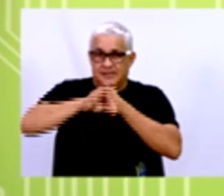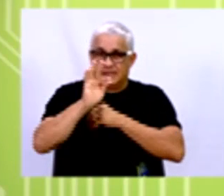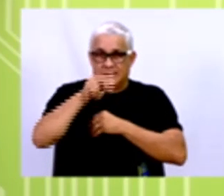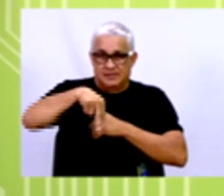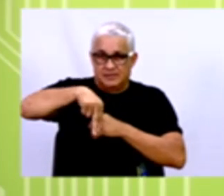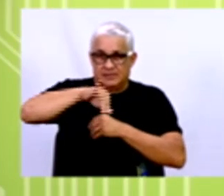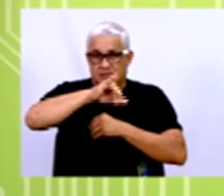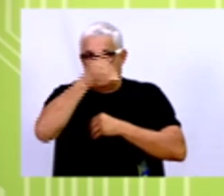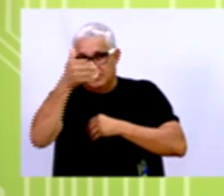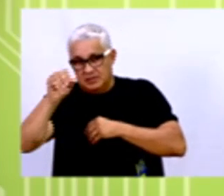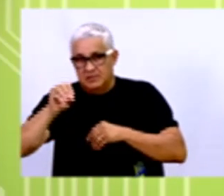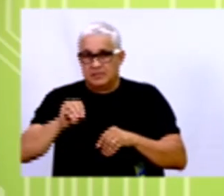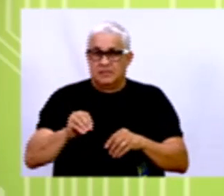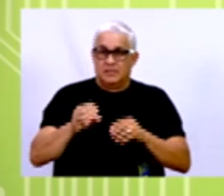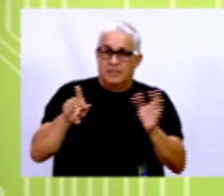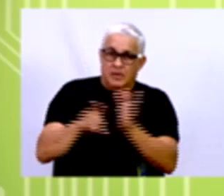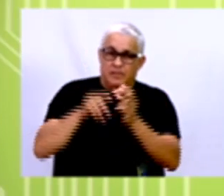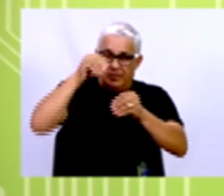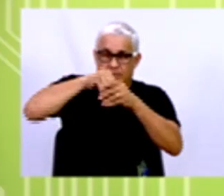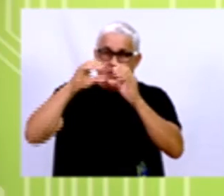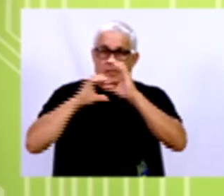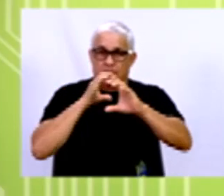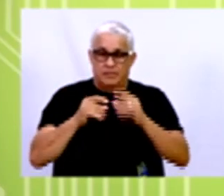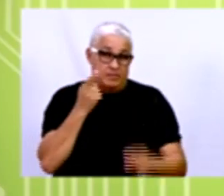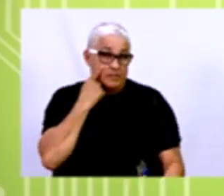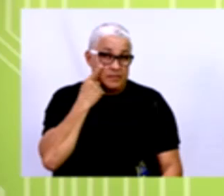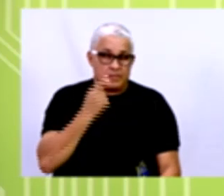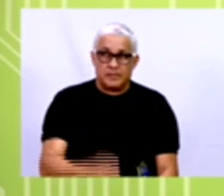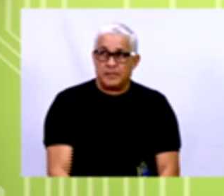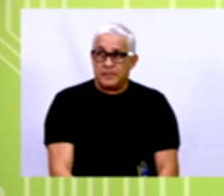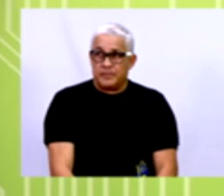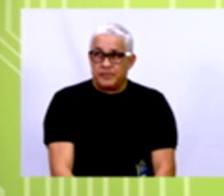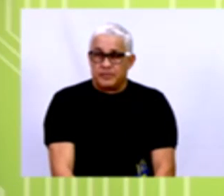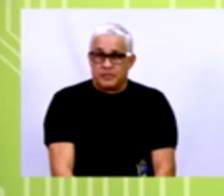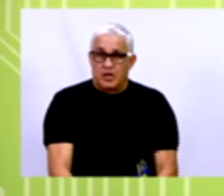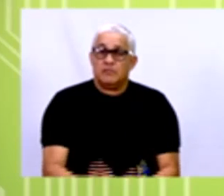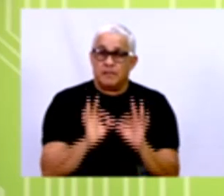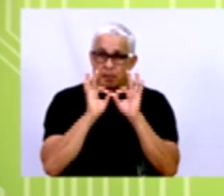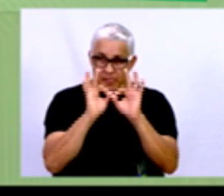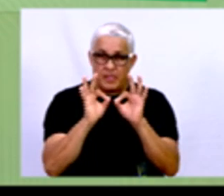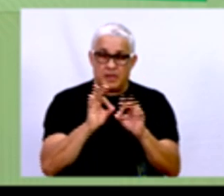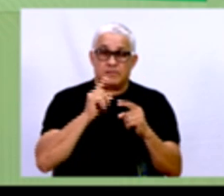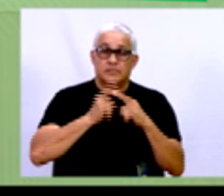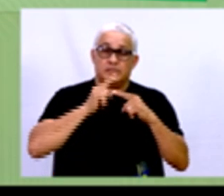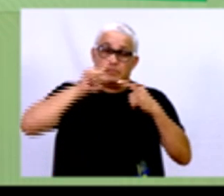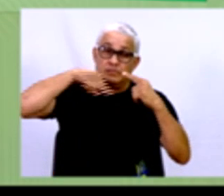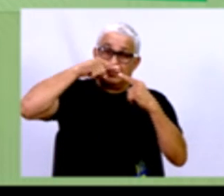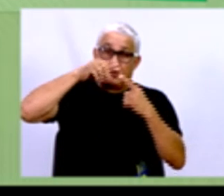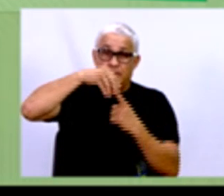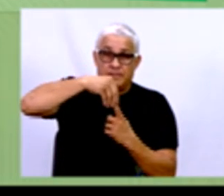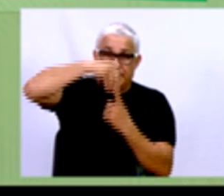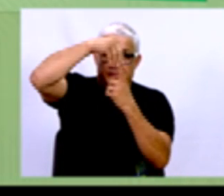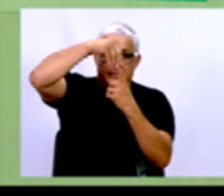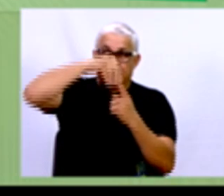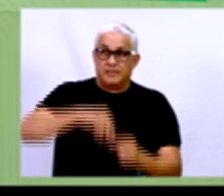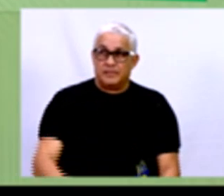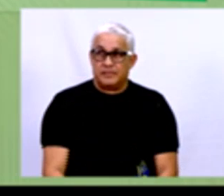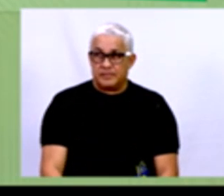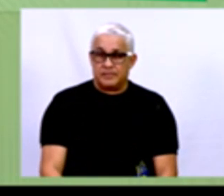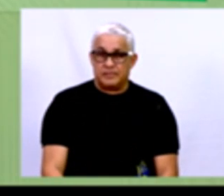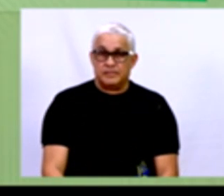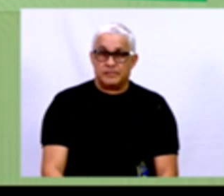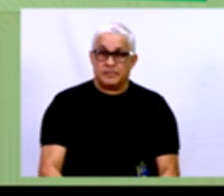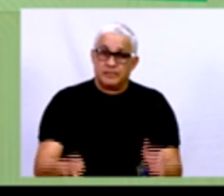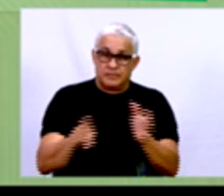funções da comunicação. Vamos ver? Isso mesmo, porque o objetivo principal, né, desse ato